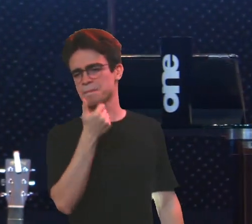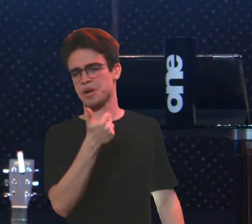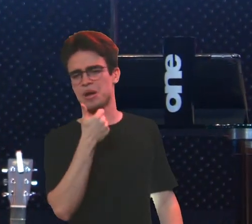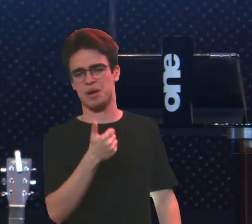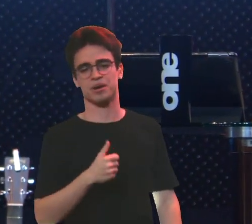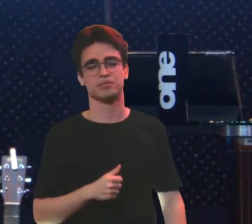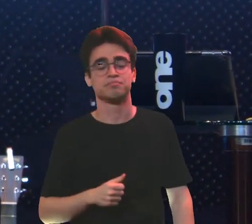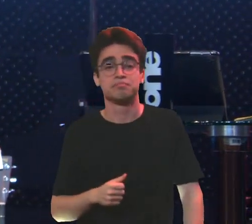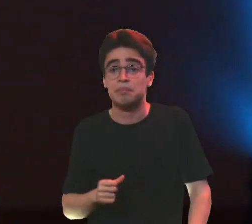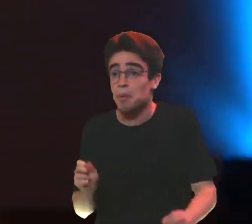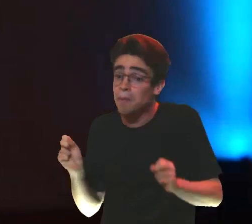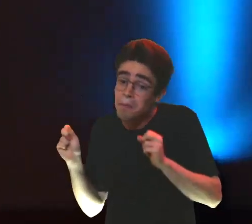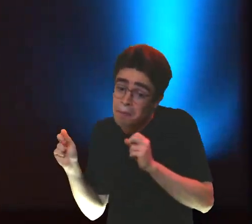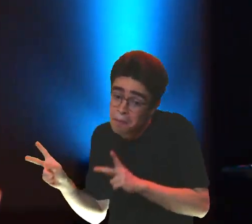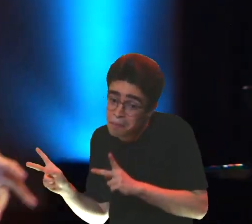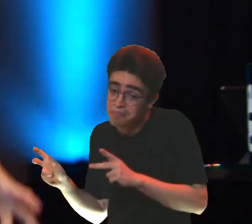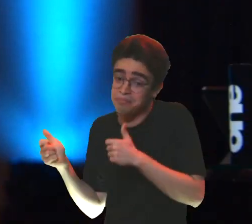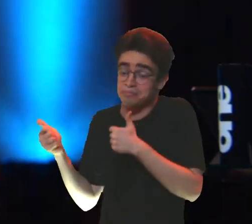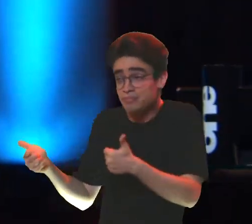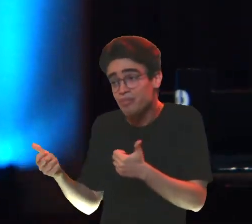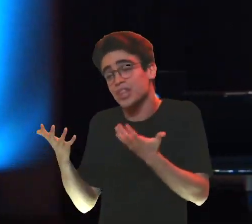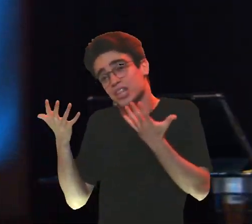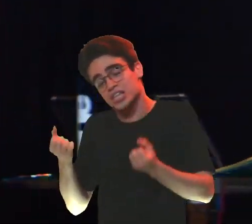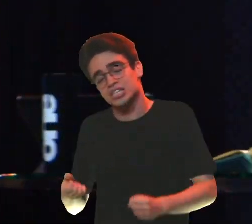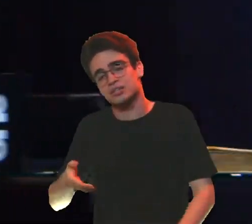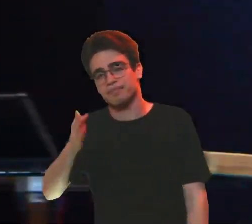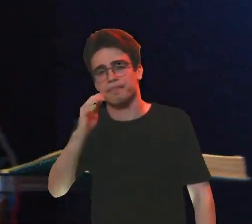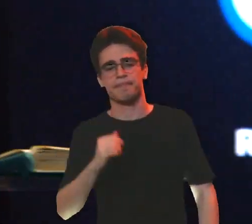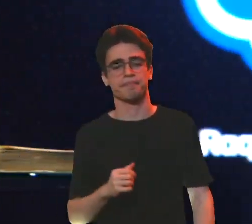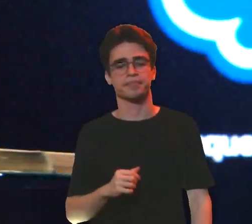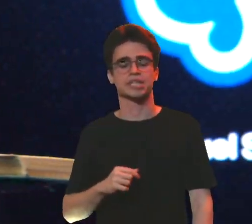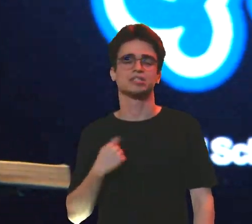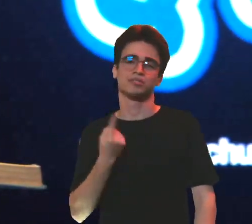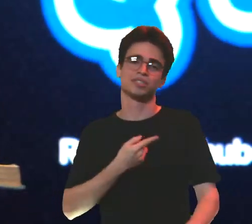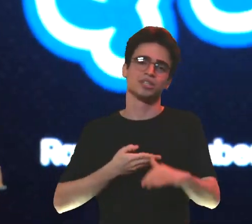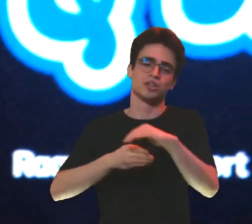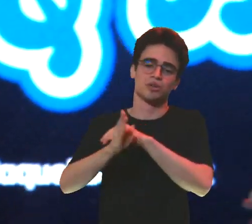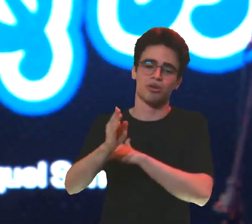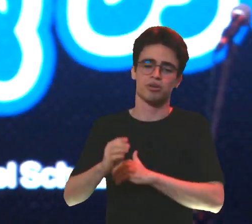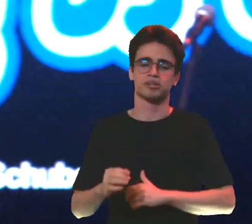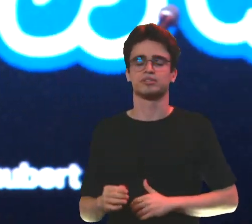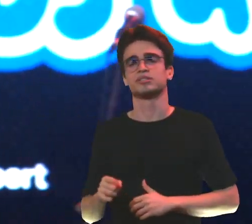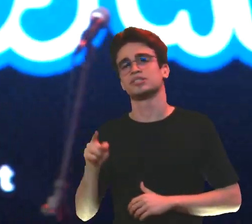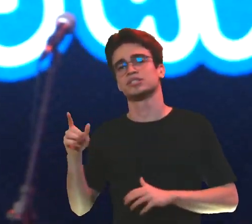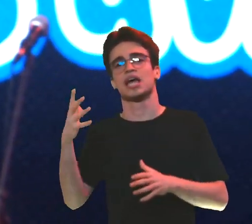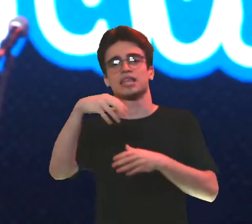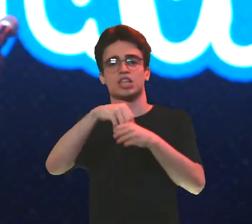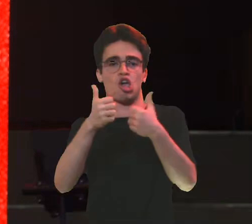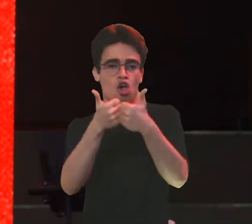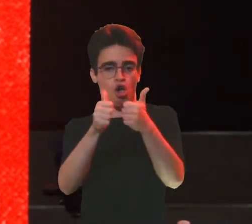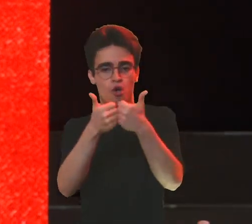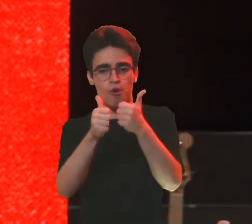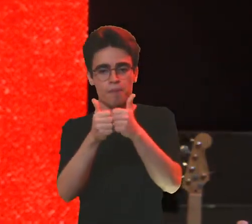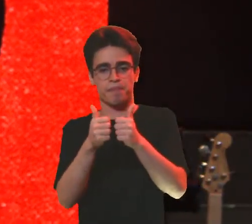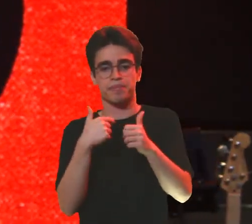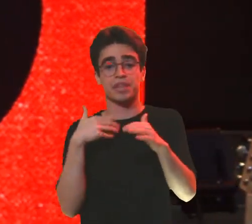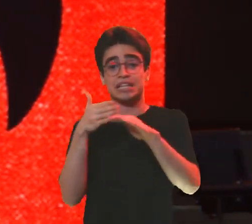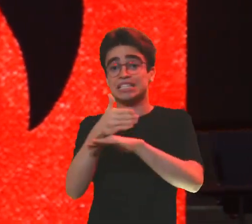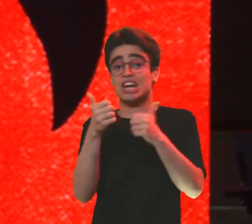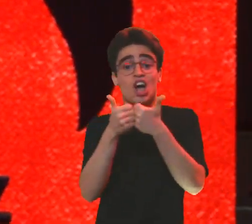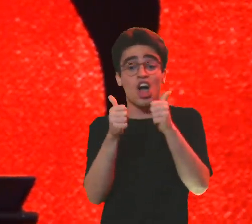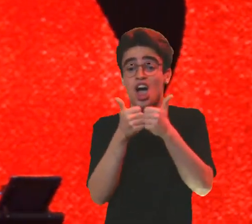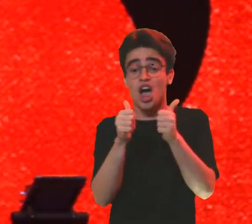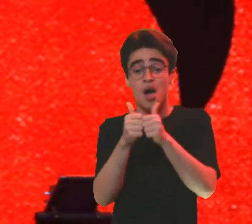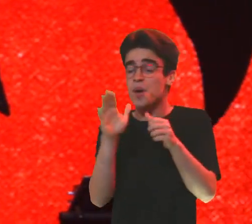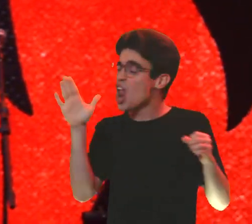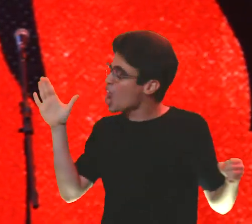boa. Falei, bom, já que ela está falando, vamos, né? Beleza, a gente entrou, estava lá no ônibus. Eu nunca entrei num ônibus assim,